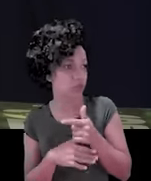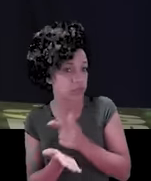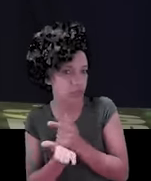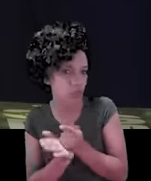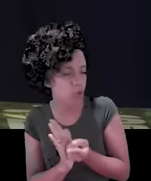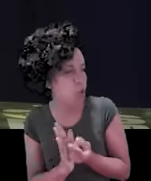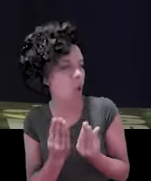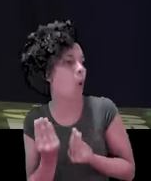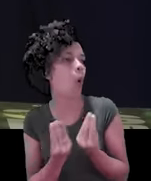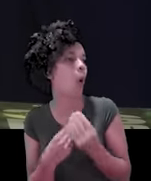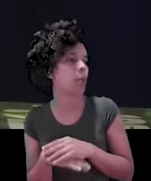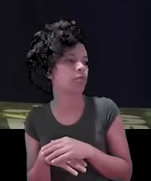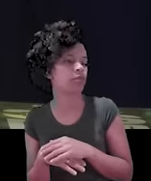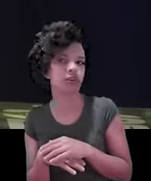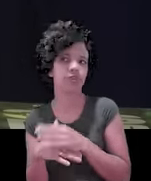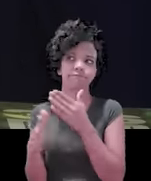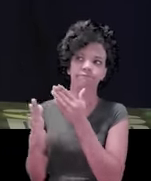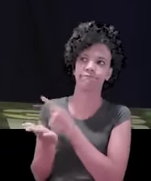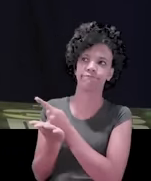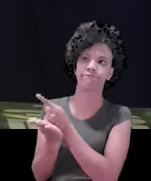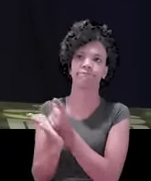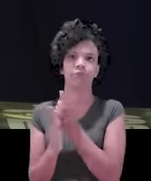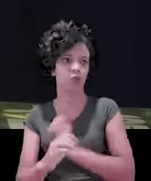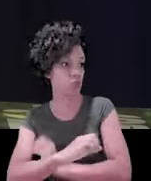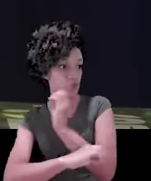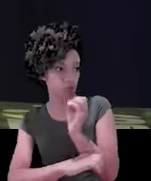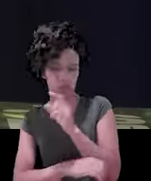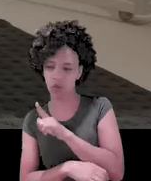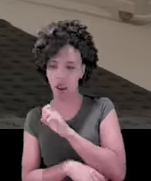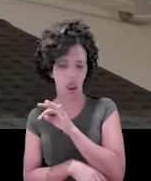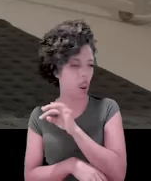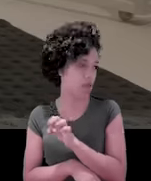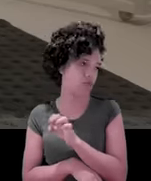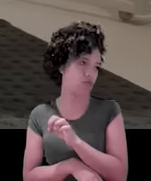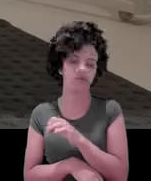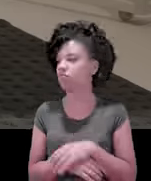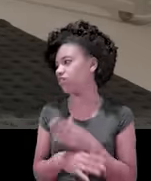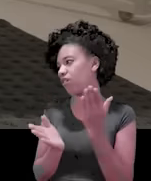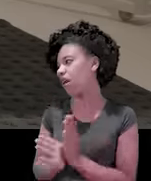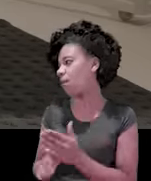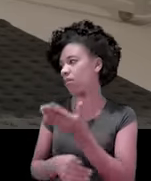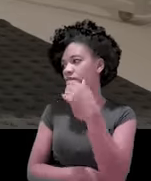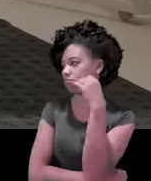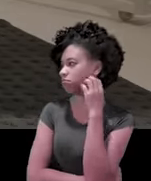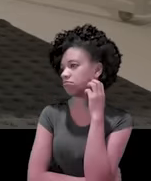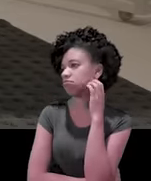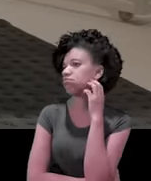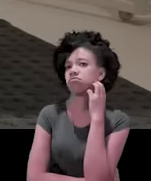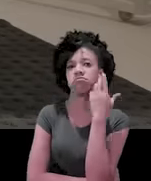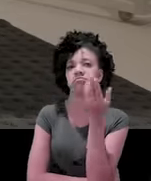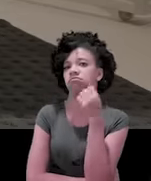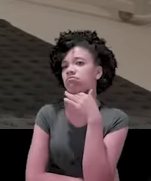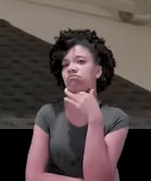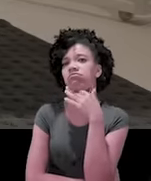bússola com que eu vou mimi de ar sol nasce no leste boa aí já me quebrou Aí já